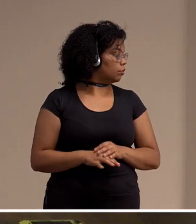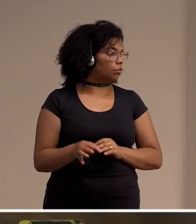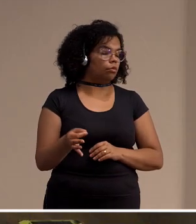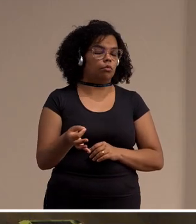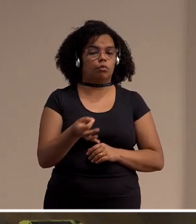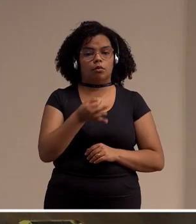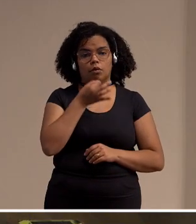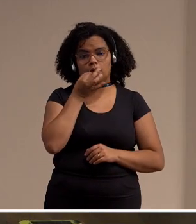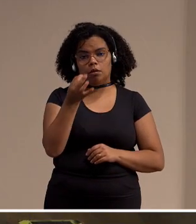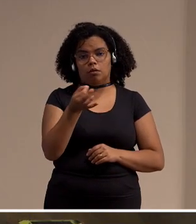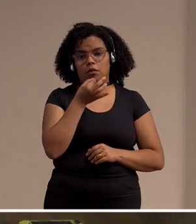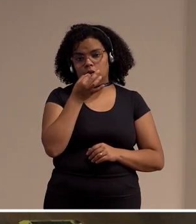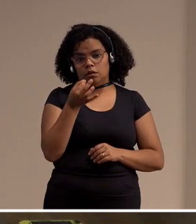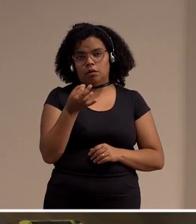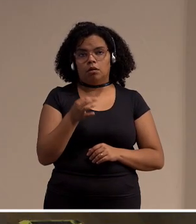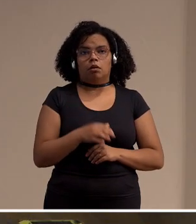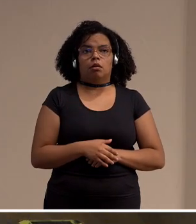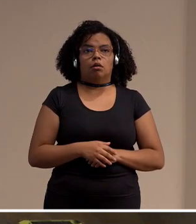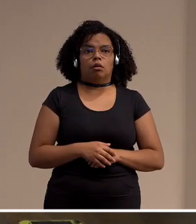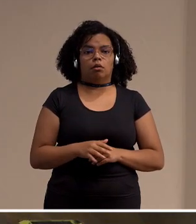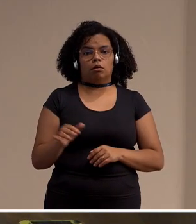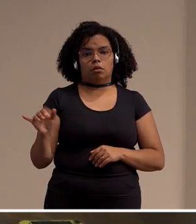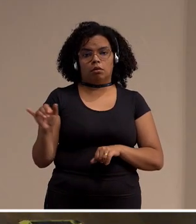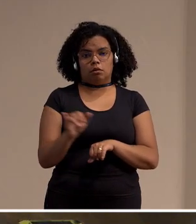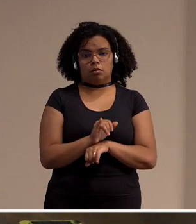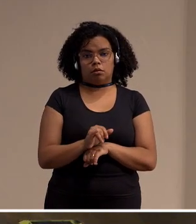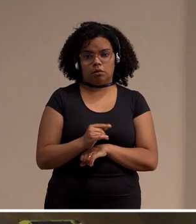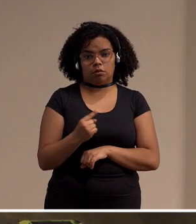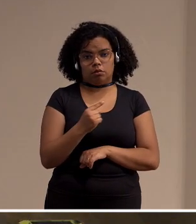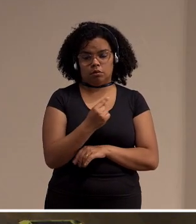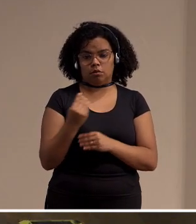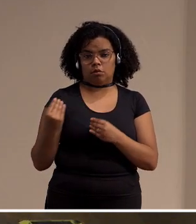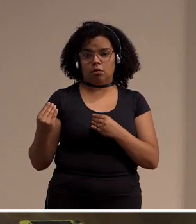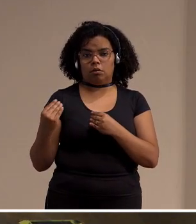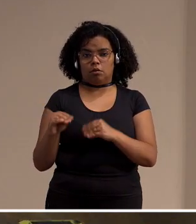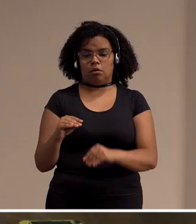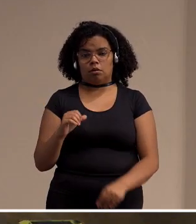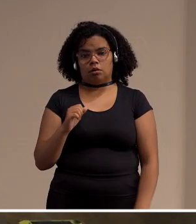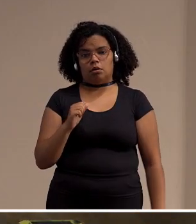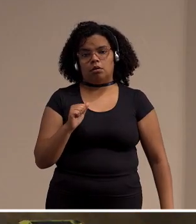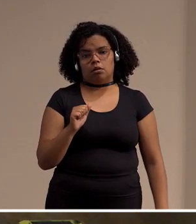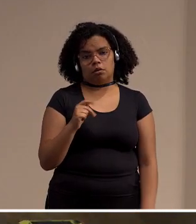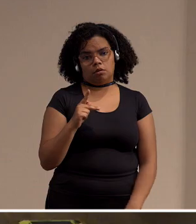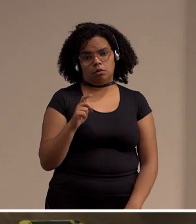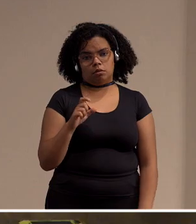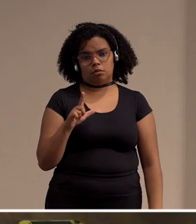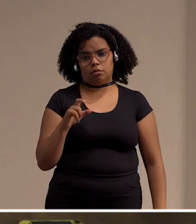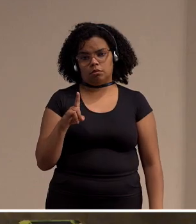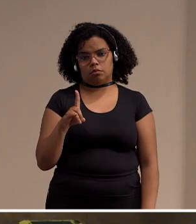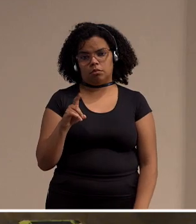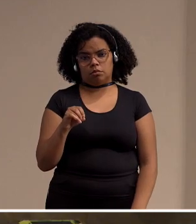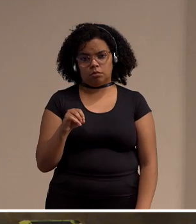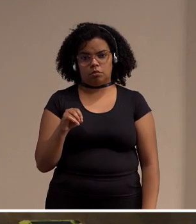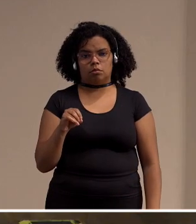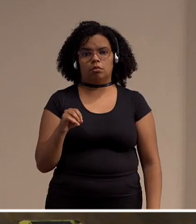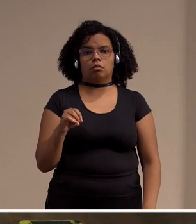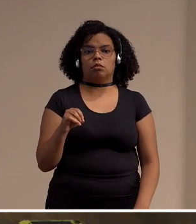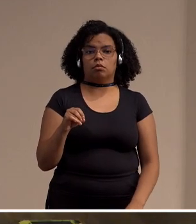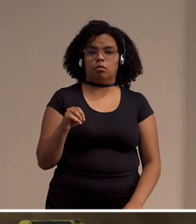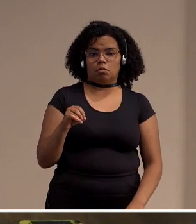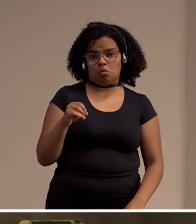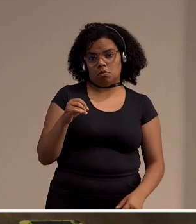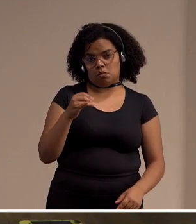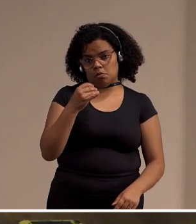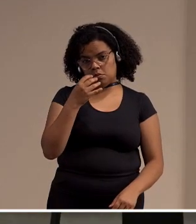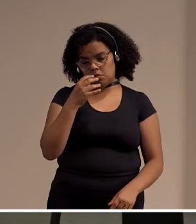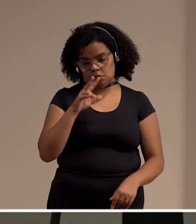também, Joca, é que, a mesma forma como você coloca os apelidos eles são sempre úteis também, porque o personagem do cão, por exemplo,